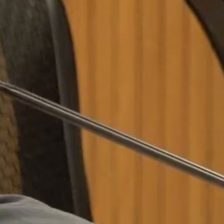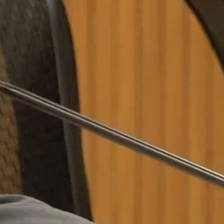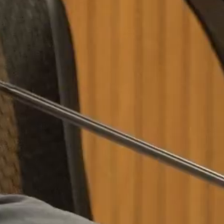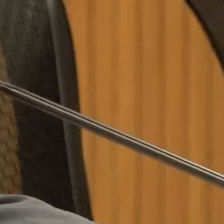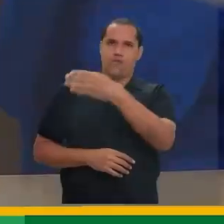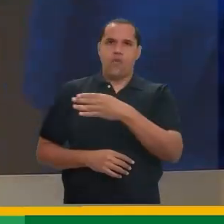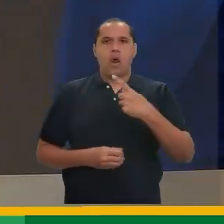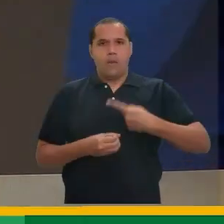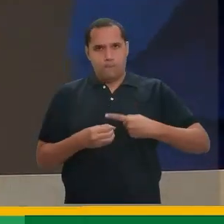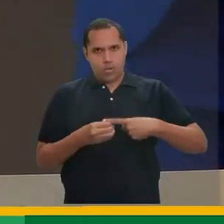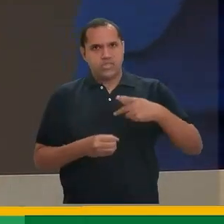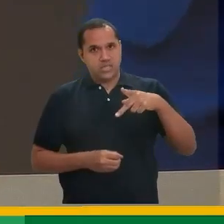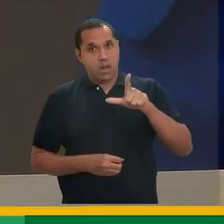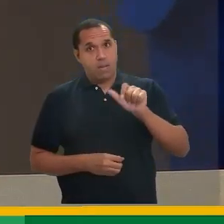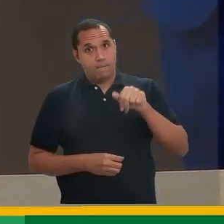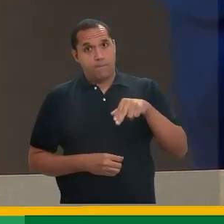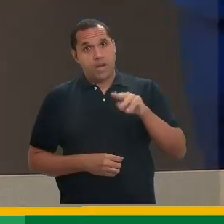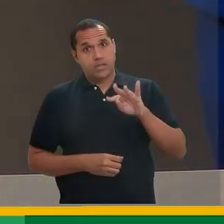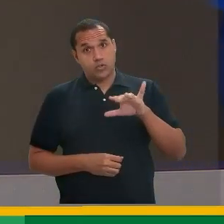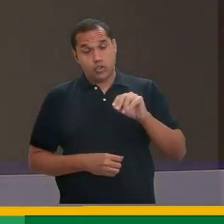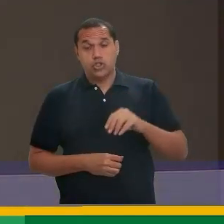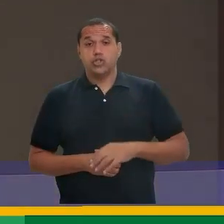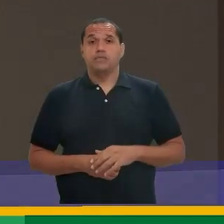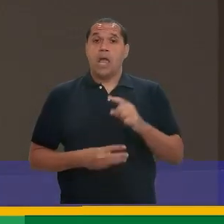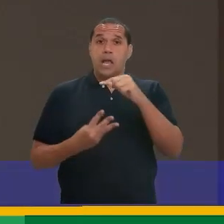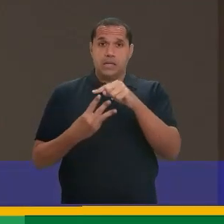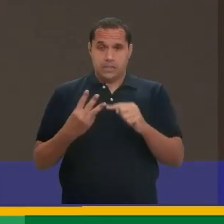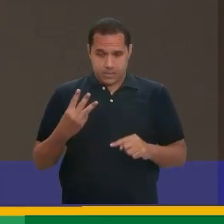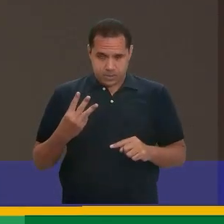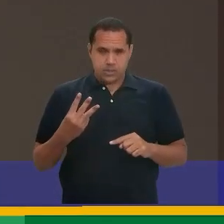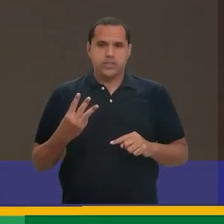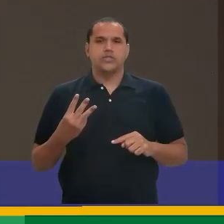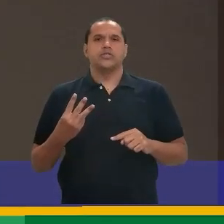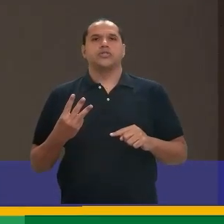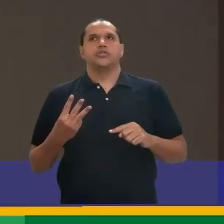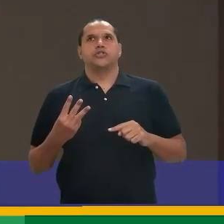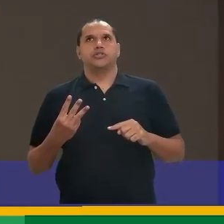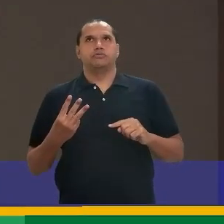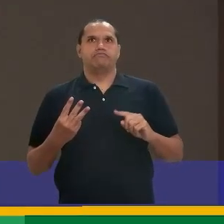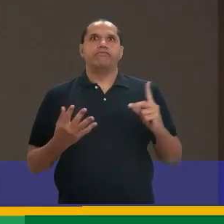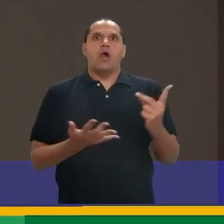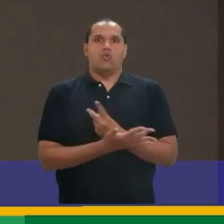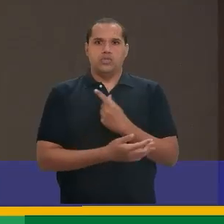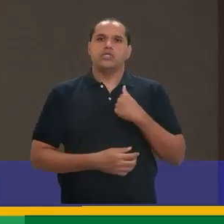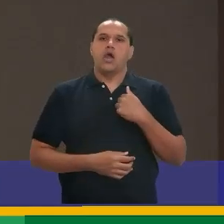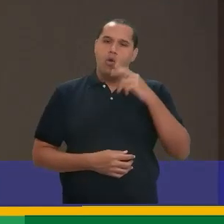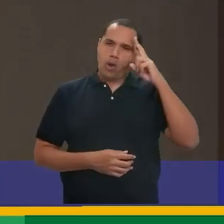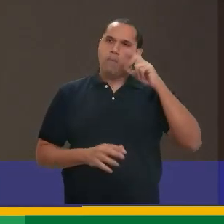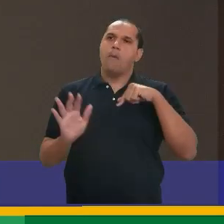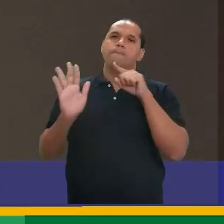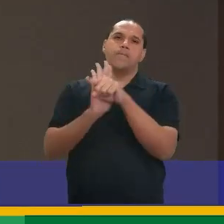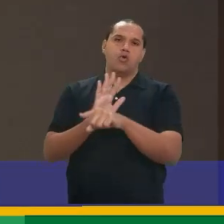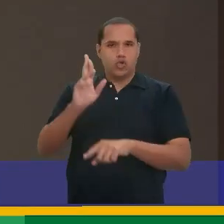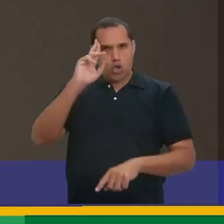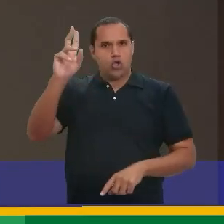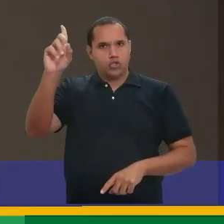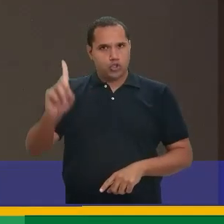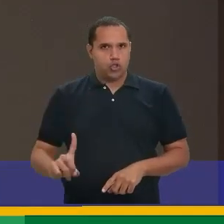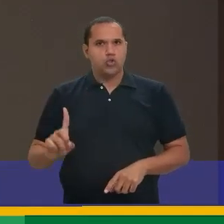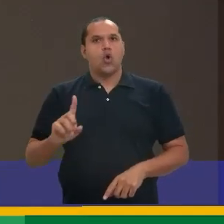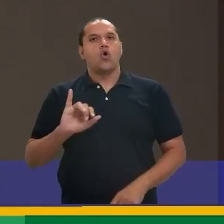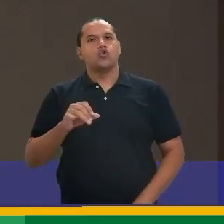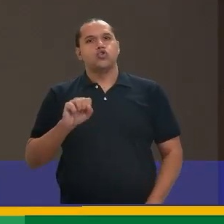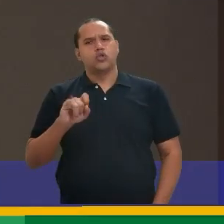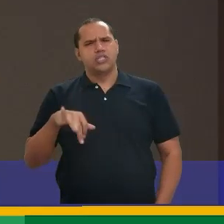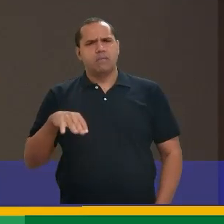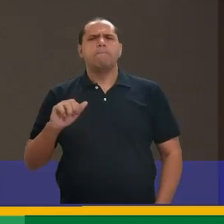da comissão os três casos que eu acompanhei de saúde que eu perguntei pro diretor Josmar foram todos os três resolvidos em sua Plenitude